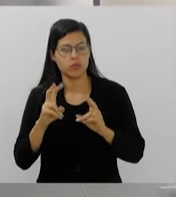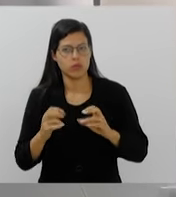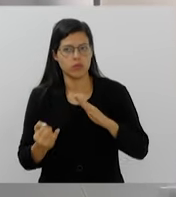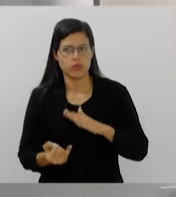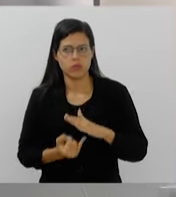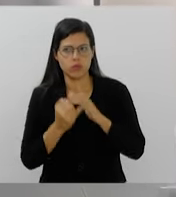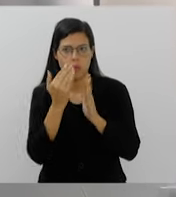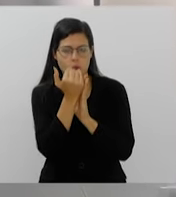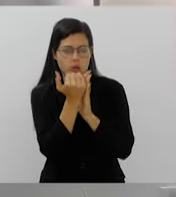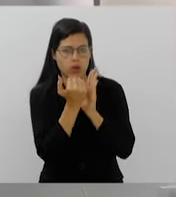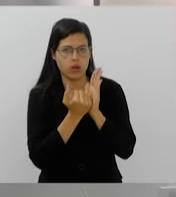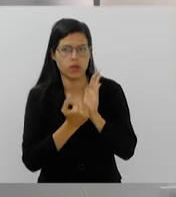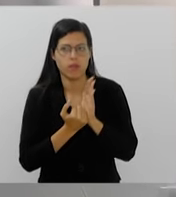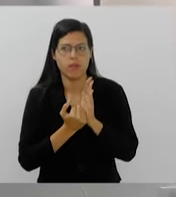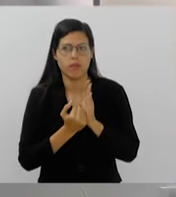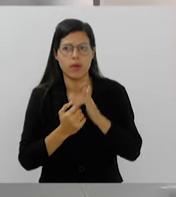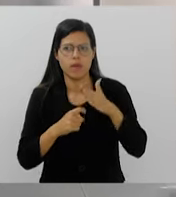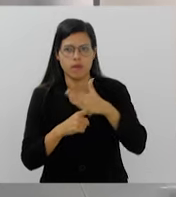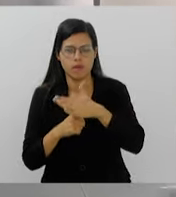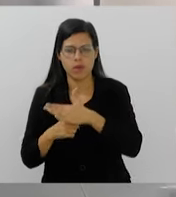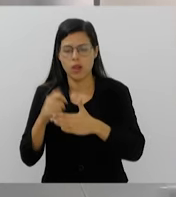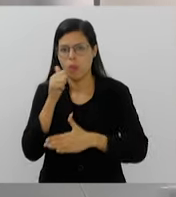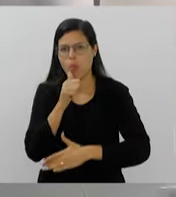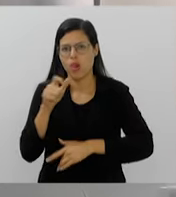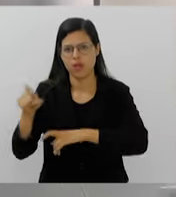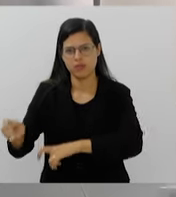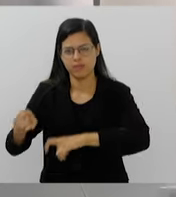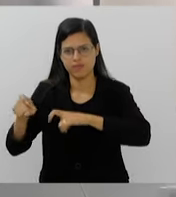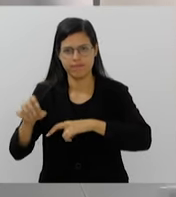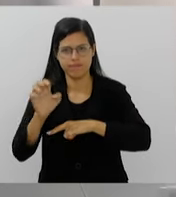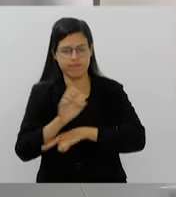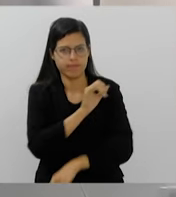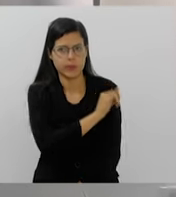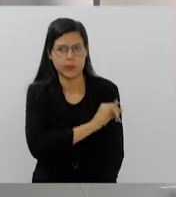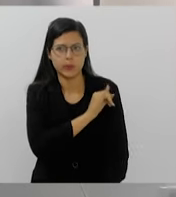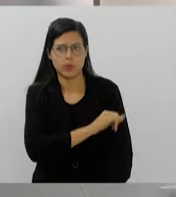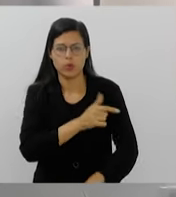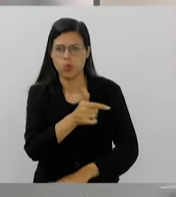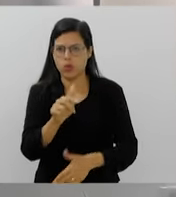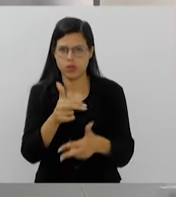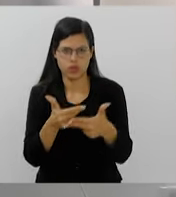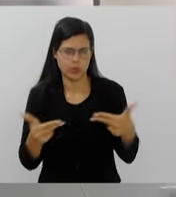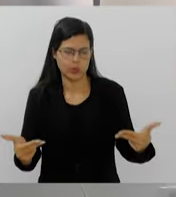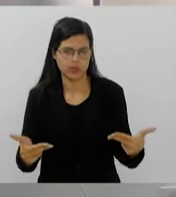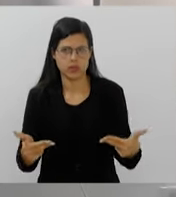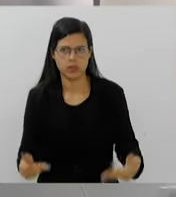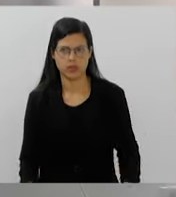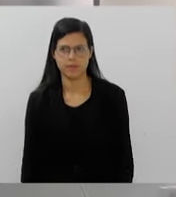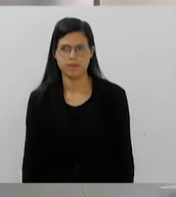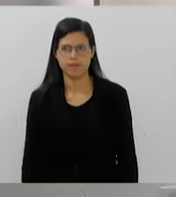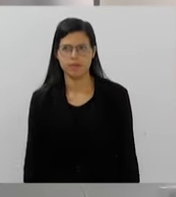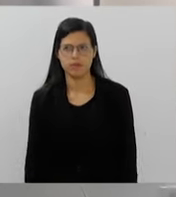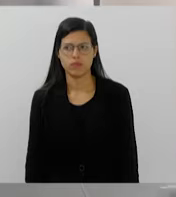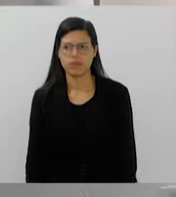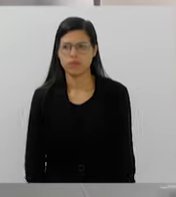programa Feira da Mulher do Campo no Estado do Rio de Janeiro e da outras providências.